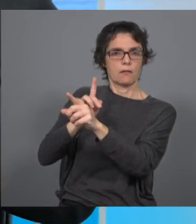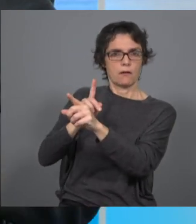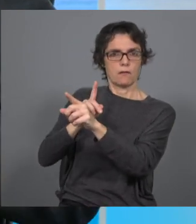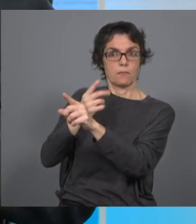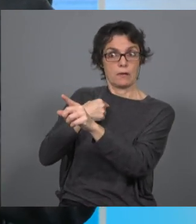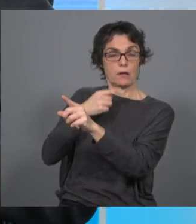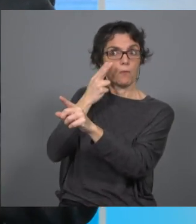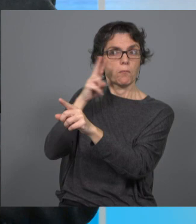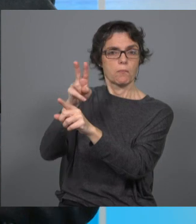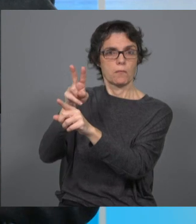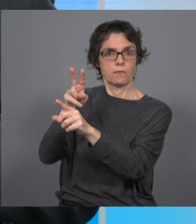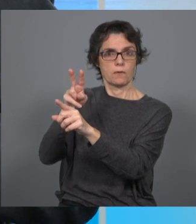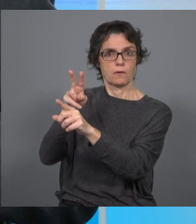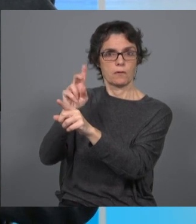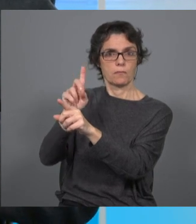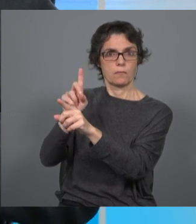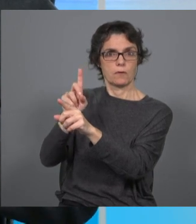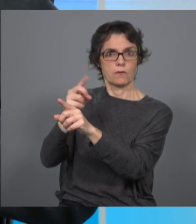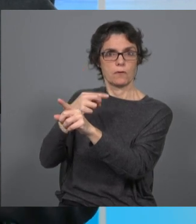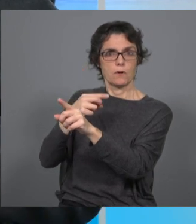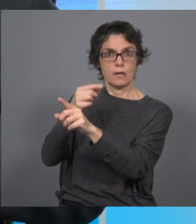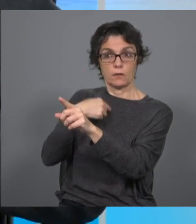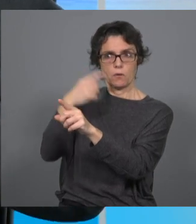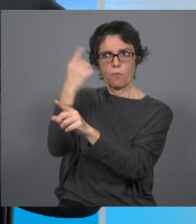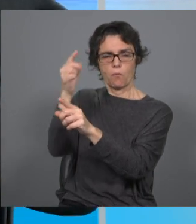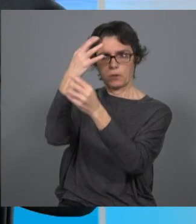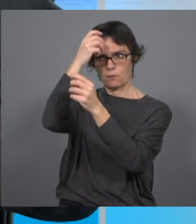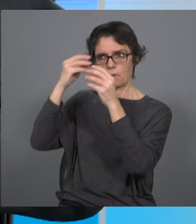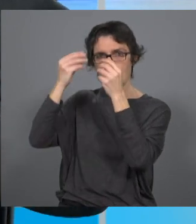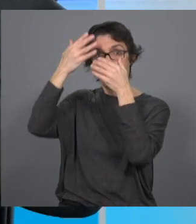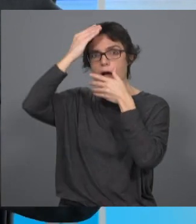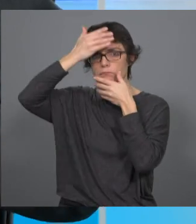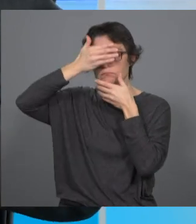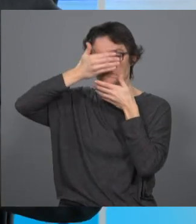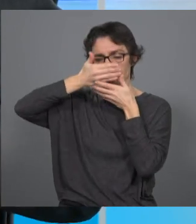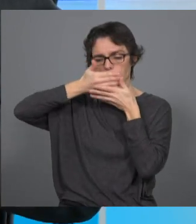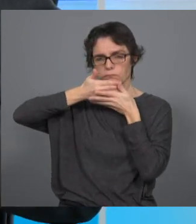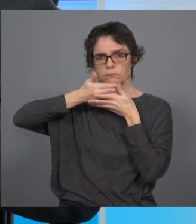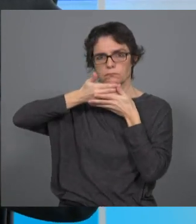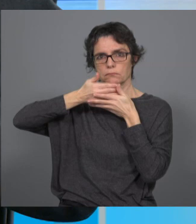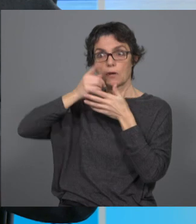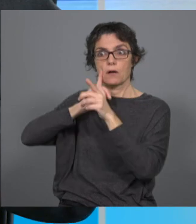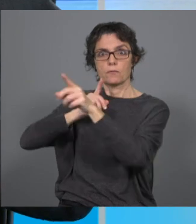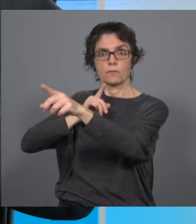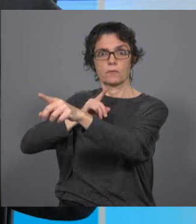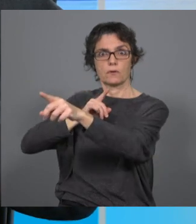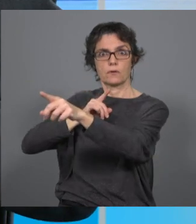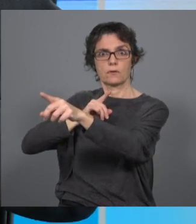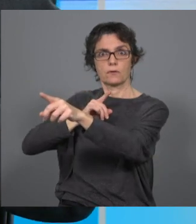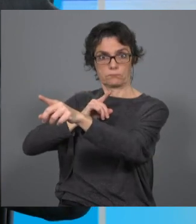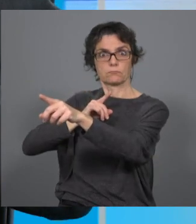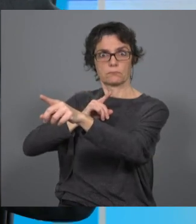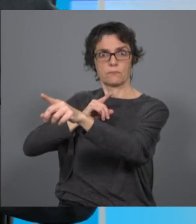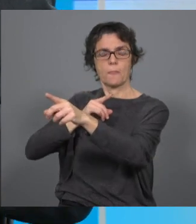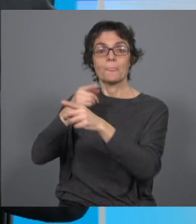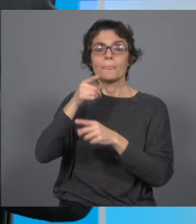possa ter a minha vida. Ora, isto é algo tramado, violento, triste, mas existe. A máscara é usada